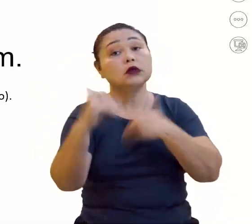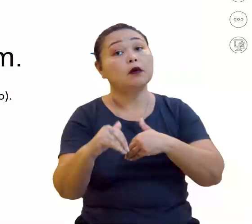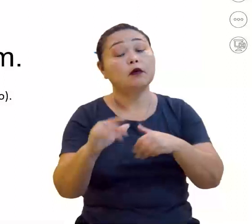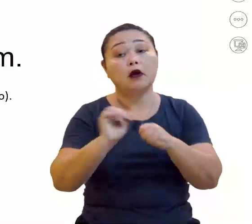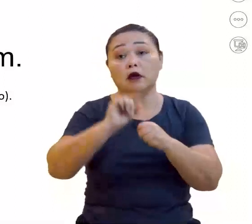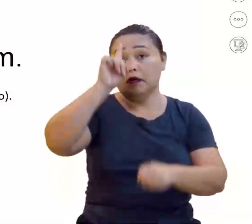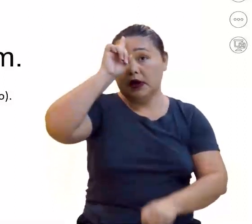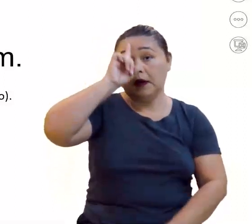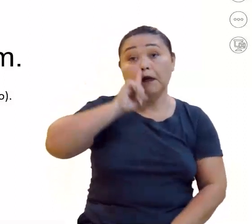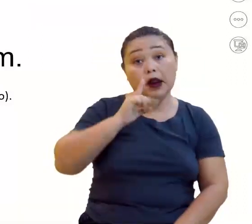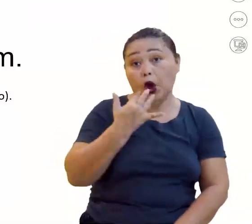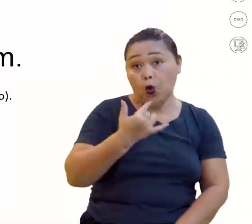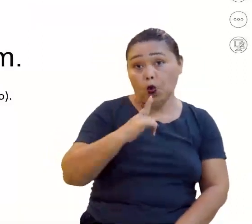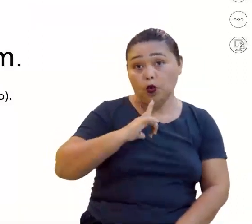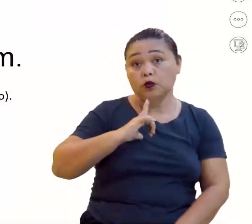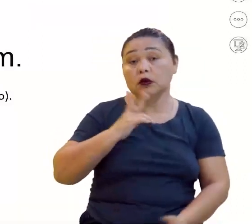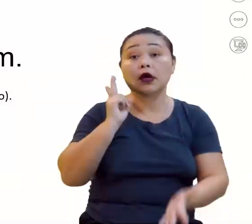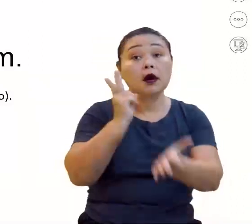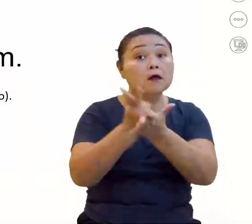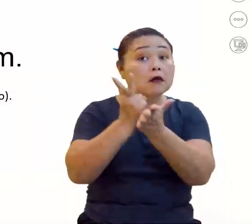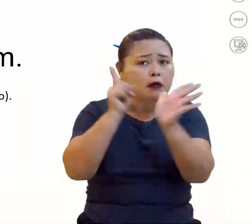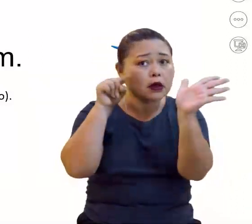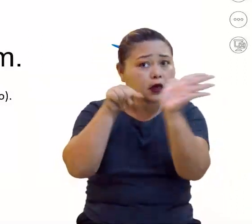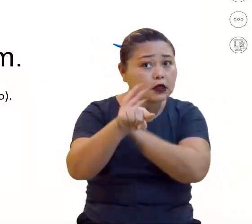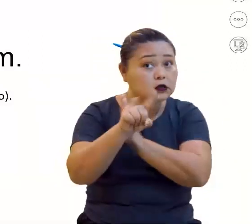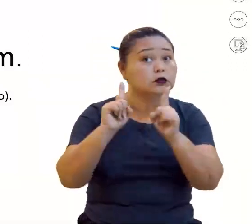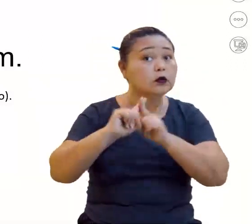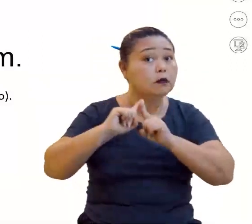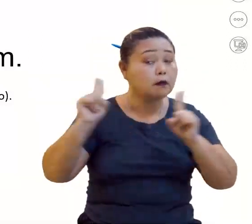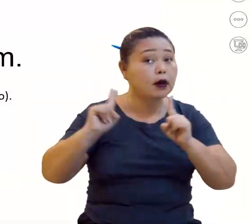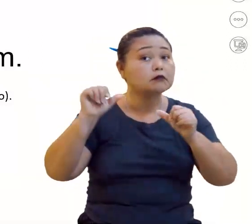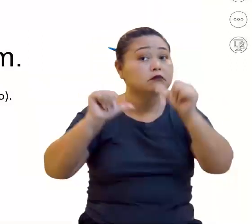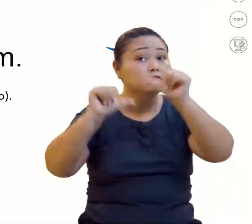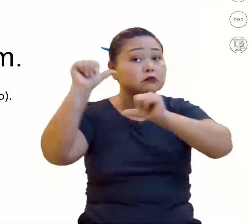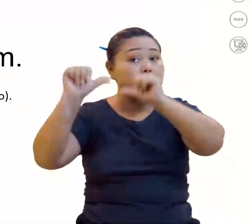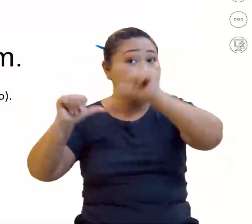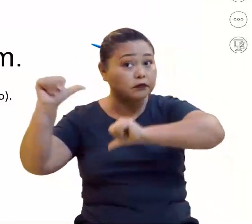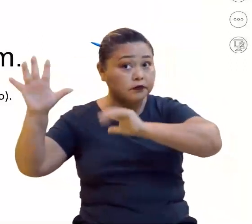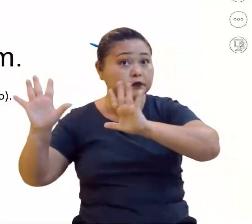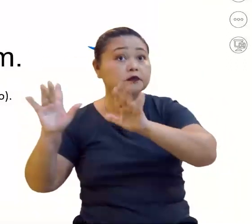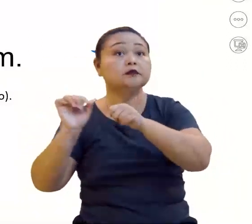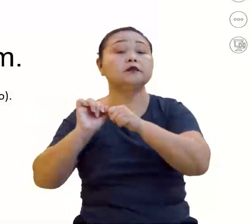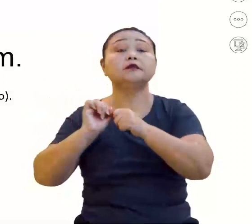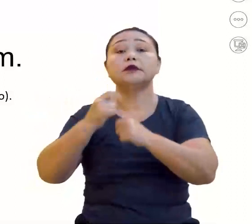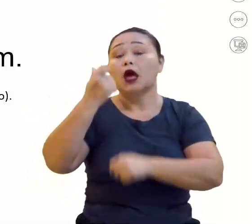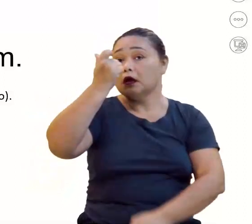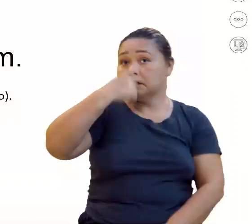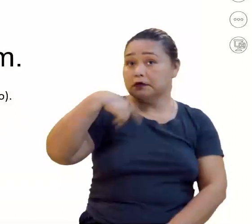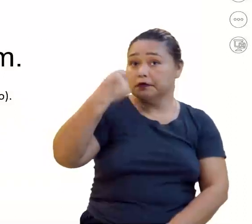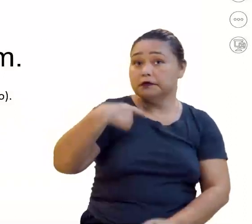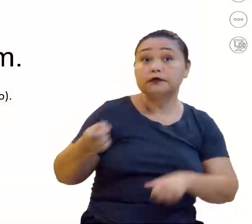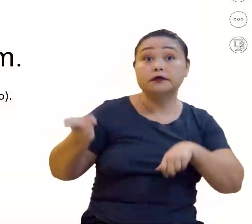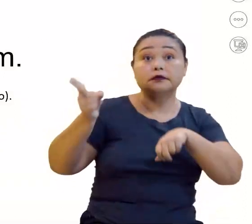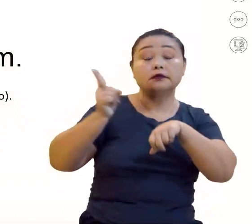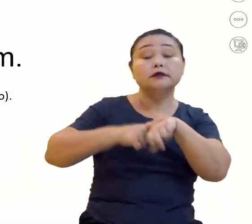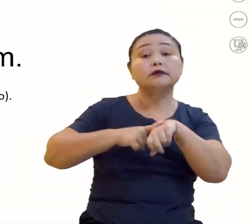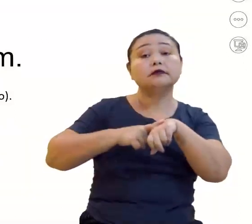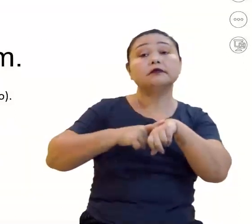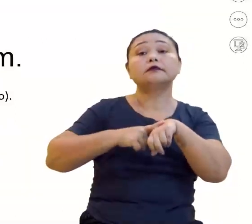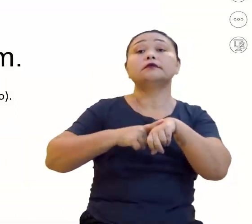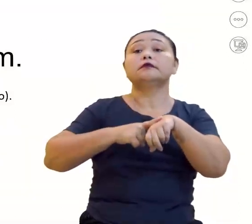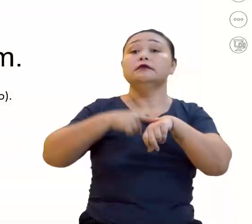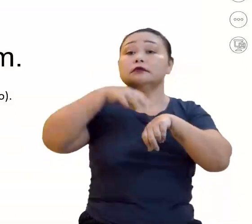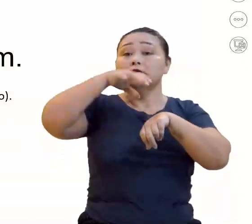mas mudam de ordem. Vamos ver essa questão então. A gripe é uma infecção respiratória aguda de